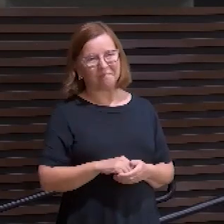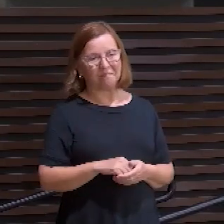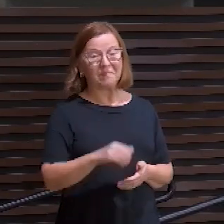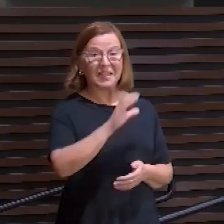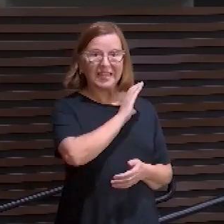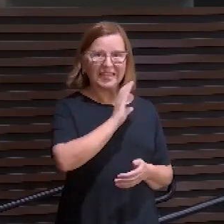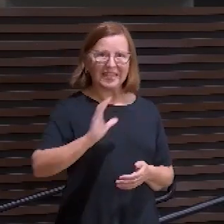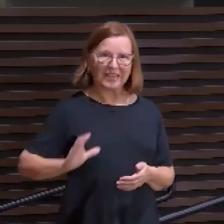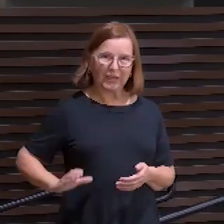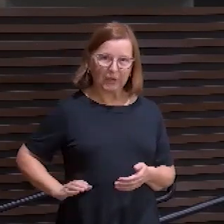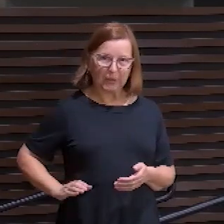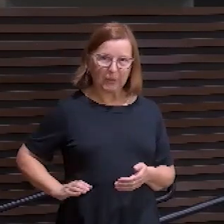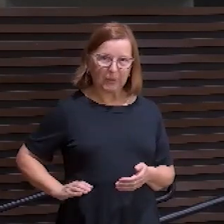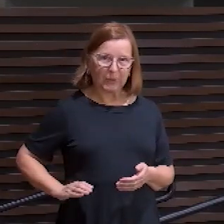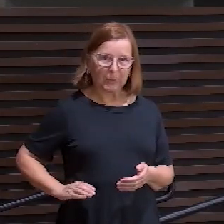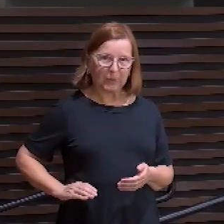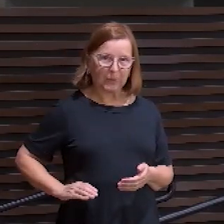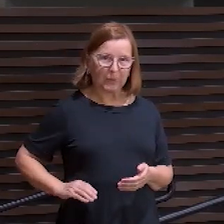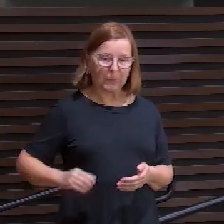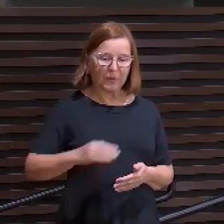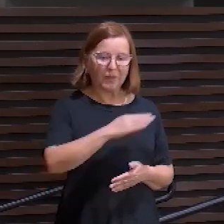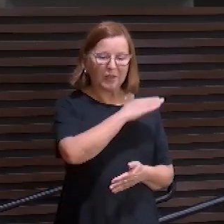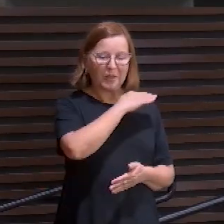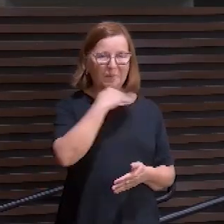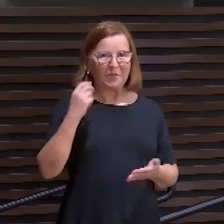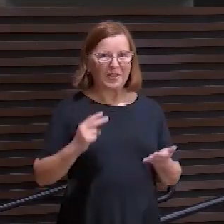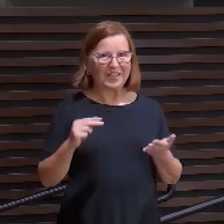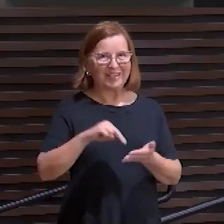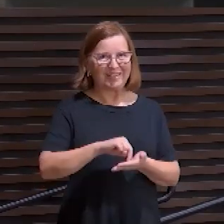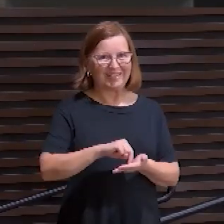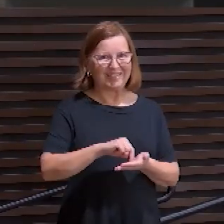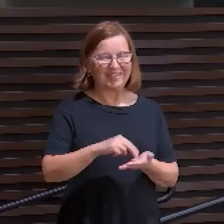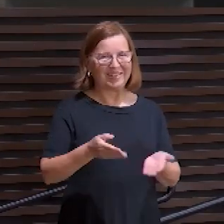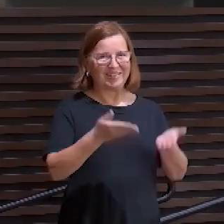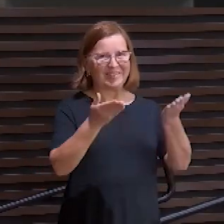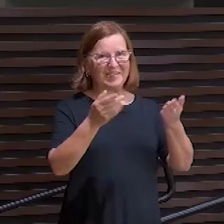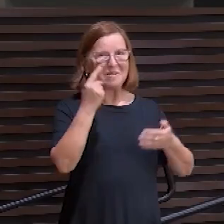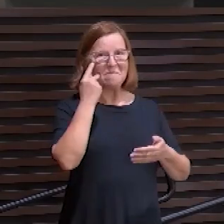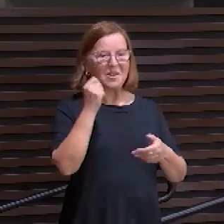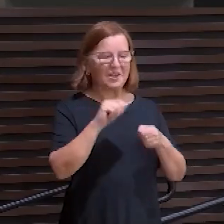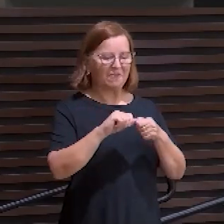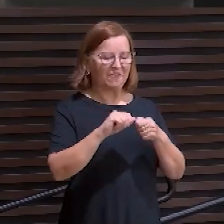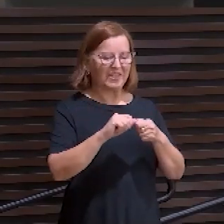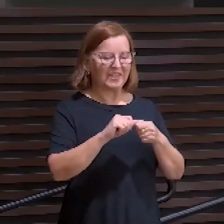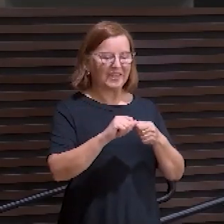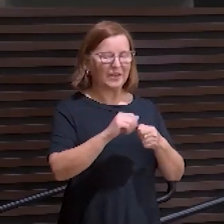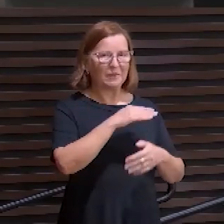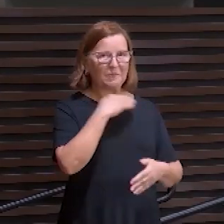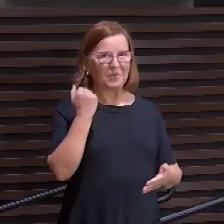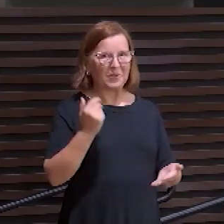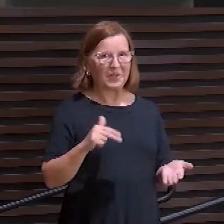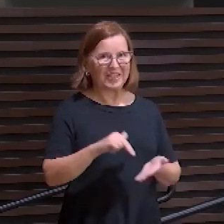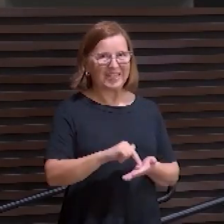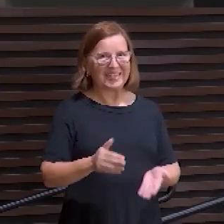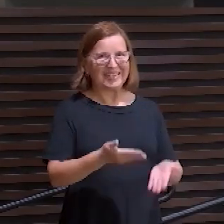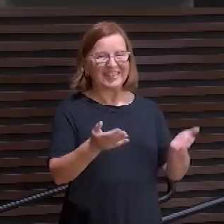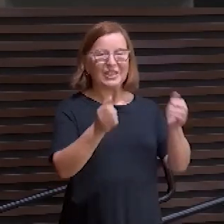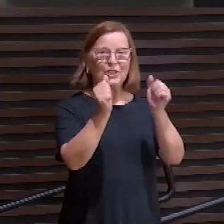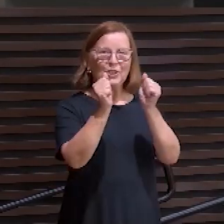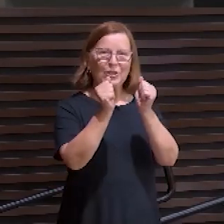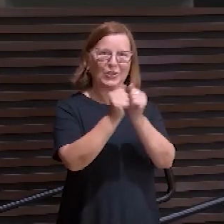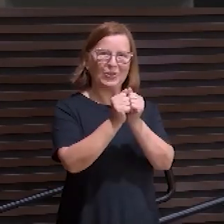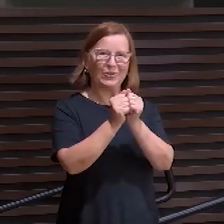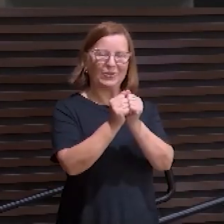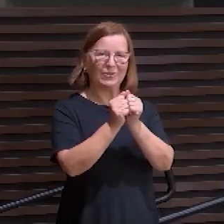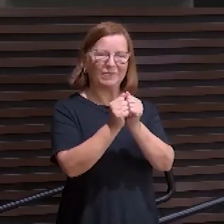Cristo morreu e ressuscitou para me levar a morrer e ressuscitar juntamente com Ele, a